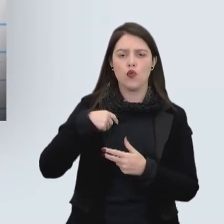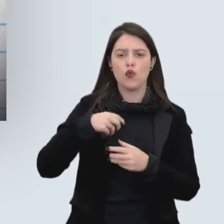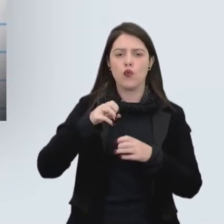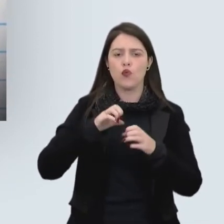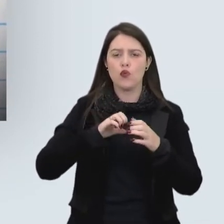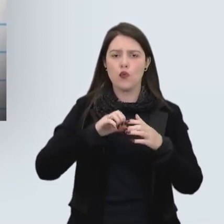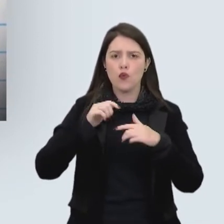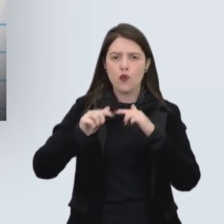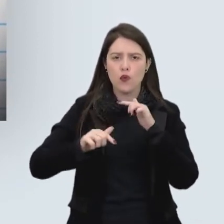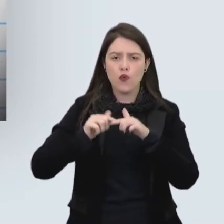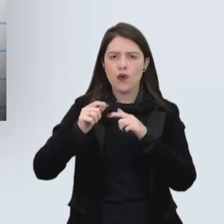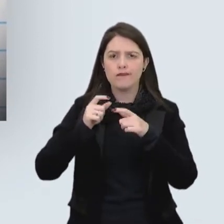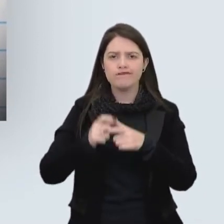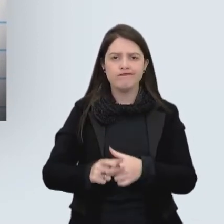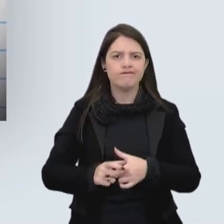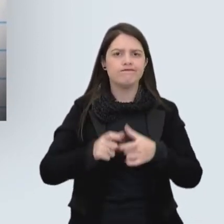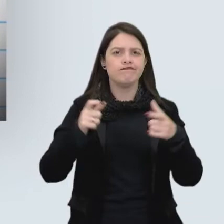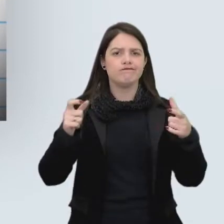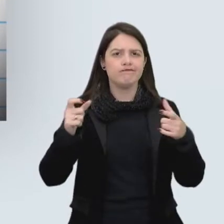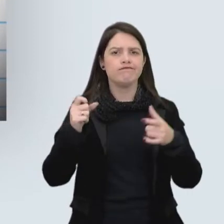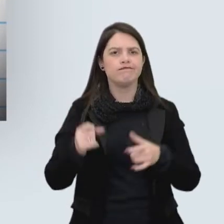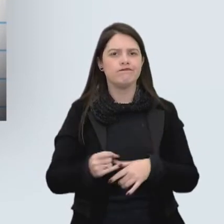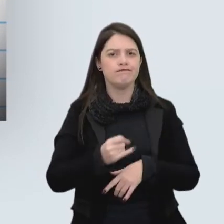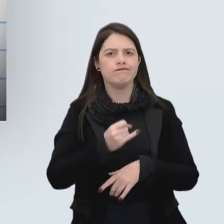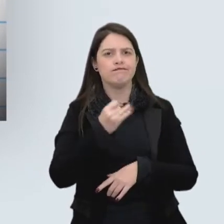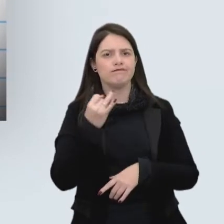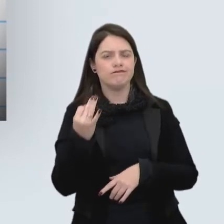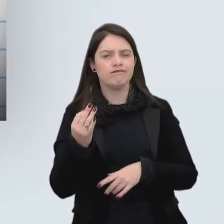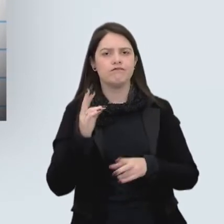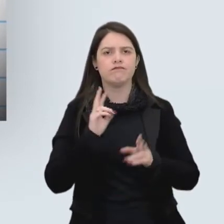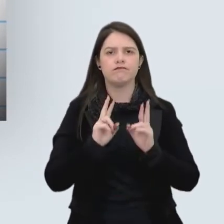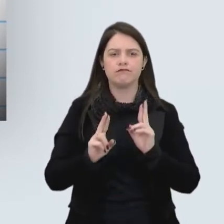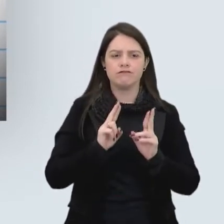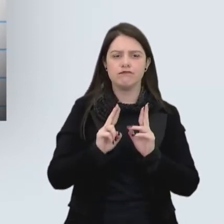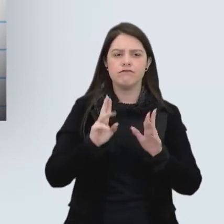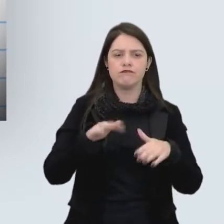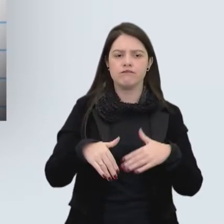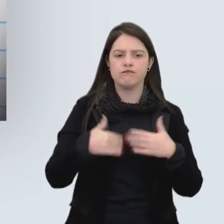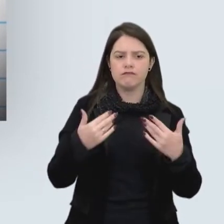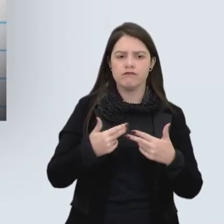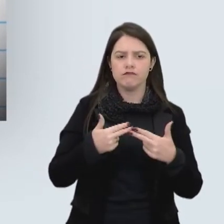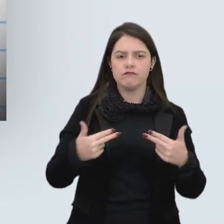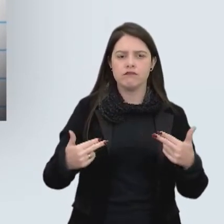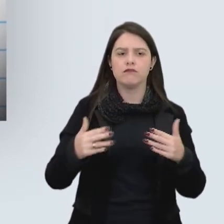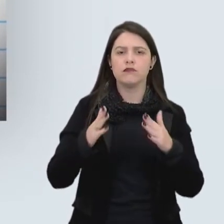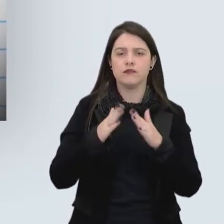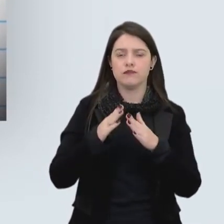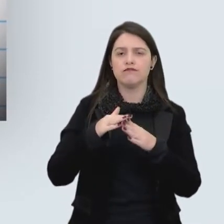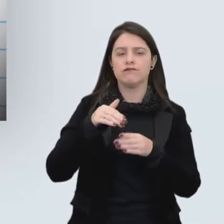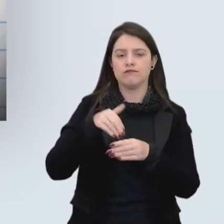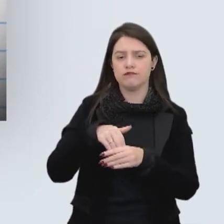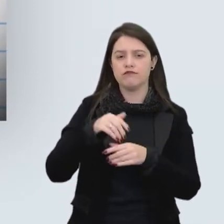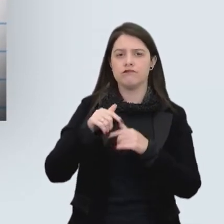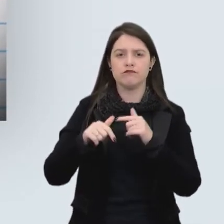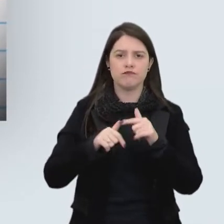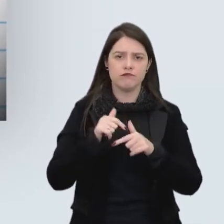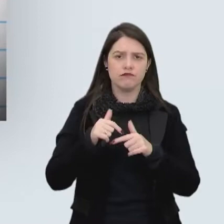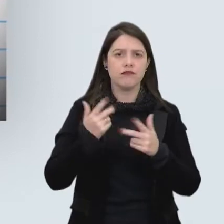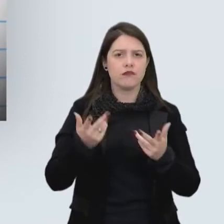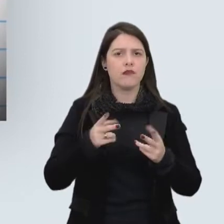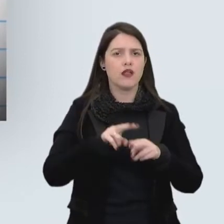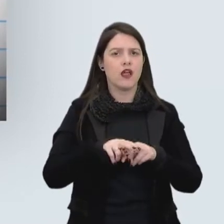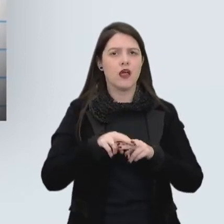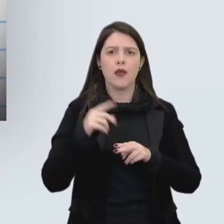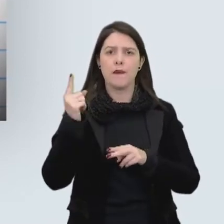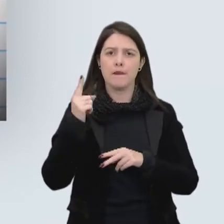ser almejado sempre. A produtividade, por sua vez, é relacionada com a eficiência e eficácia do trabalho. Assim, O emprego